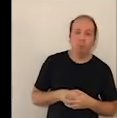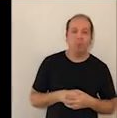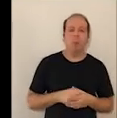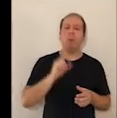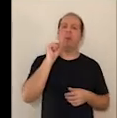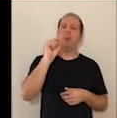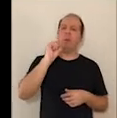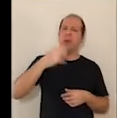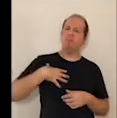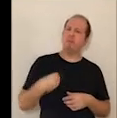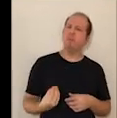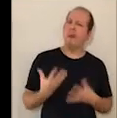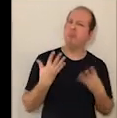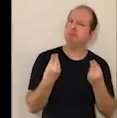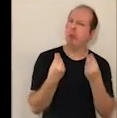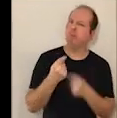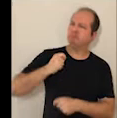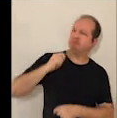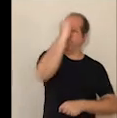Que sovina de uma figa.